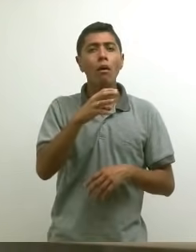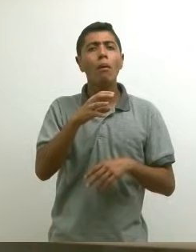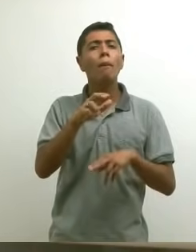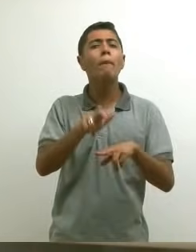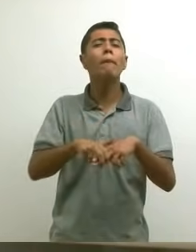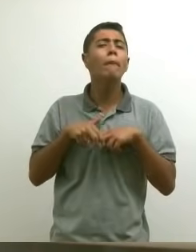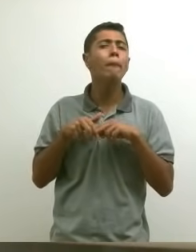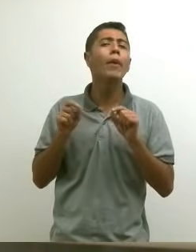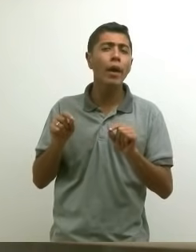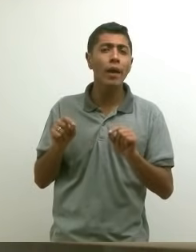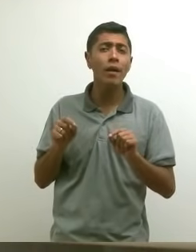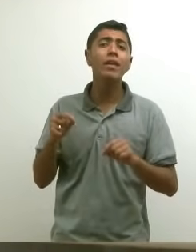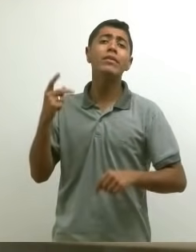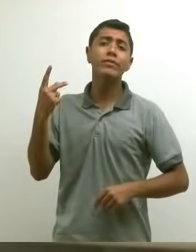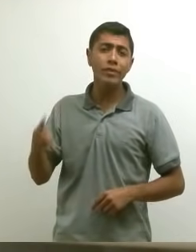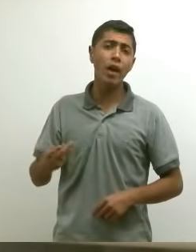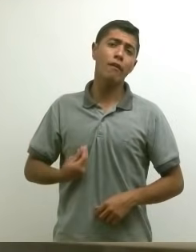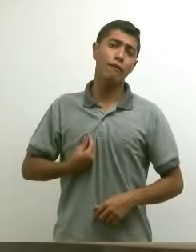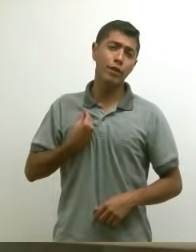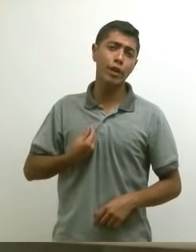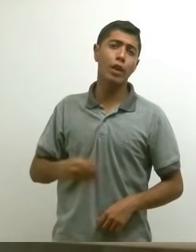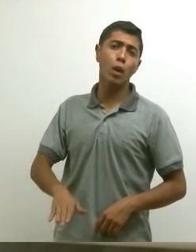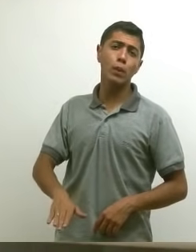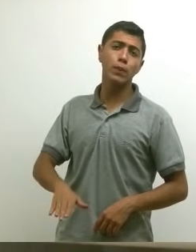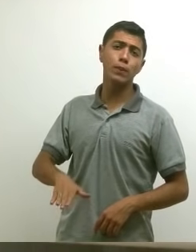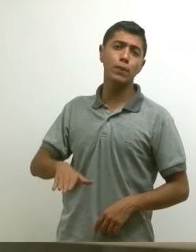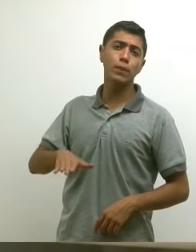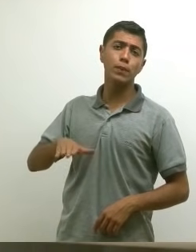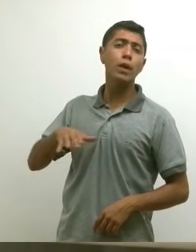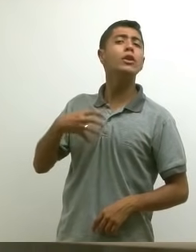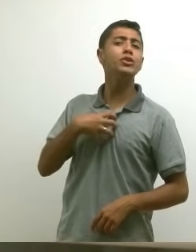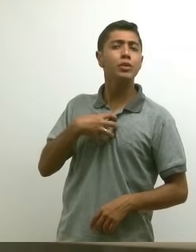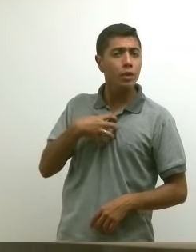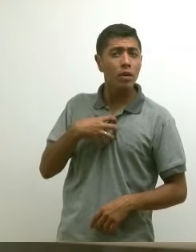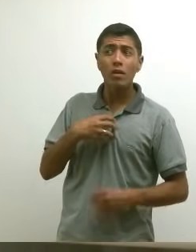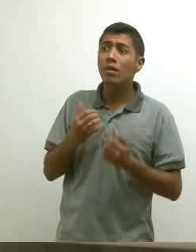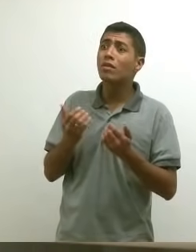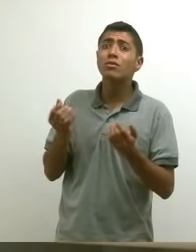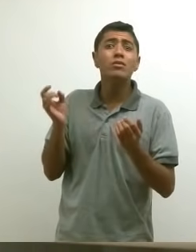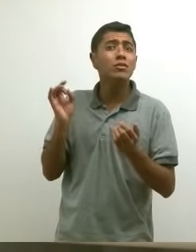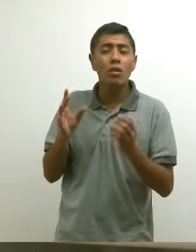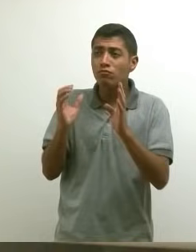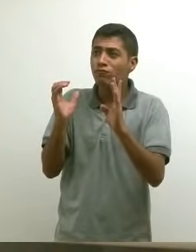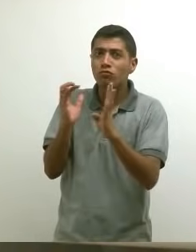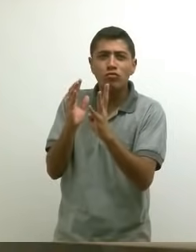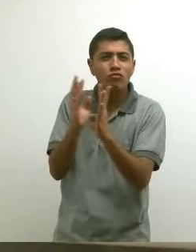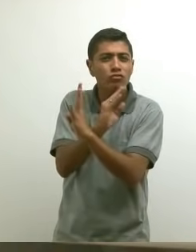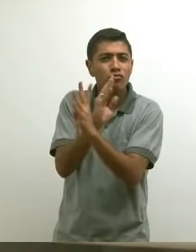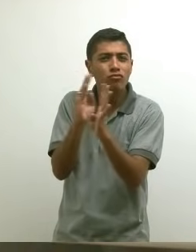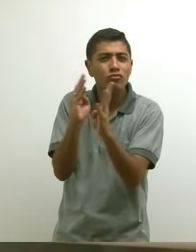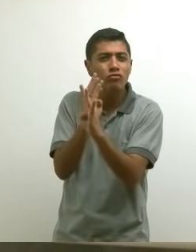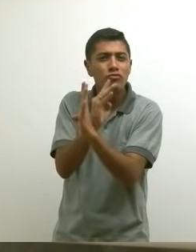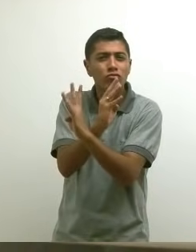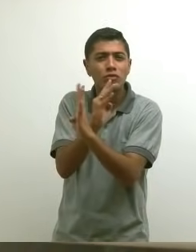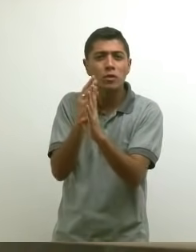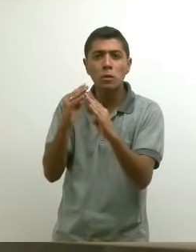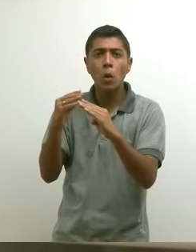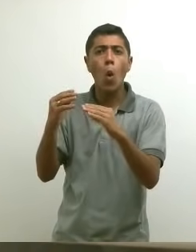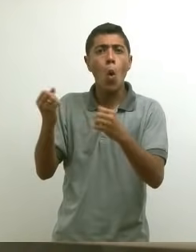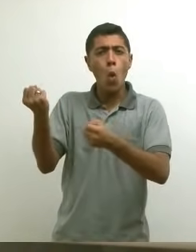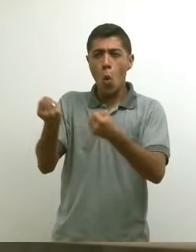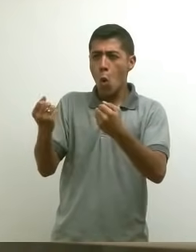com um estilo de vida esse estilo de vida urbano 85 sendo as crianças do mundo todo em